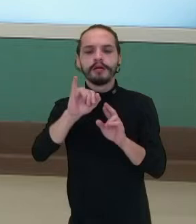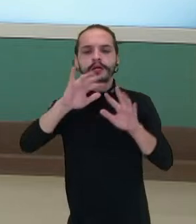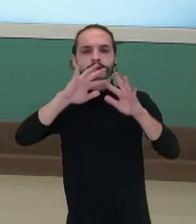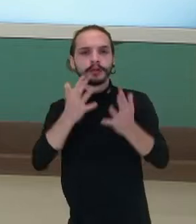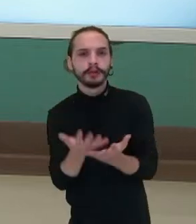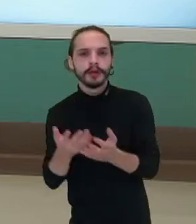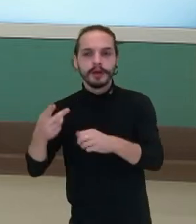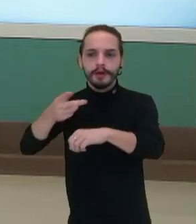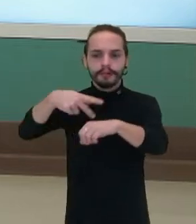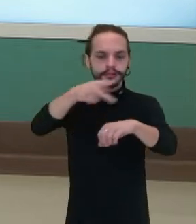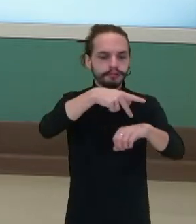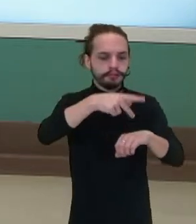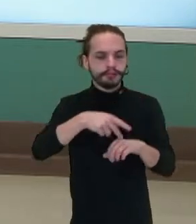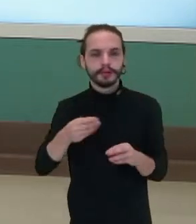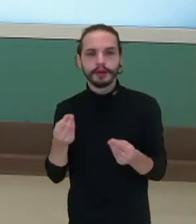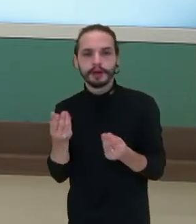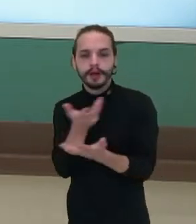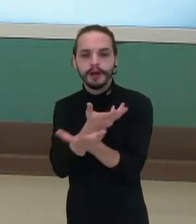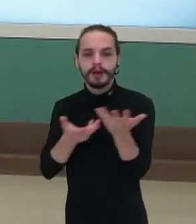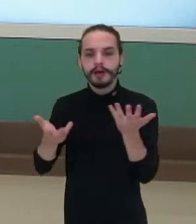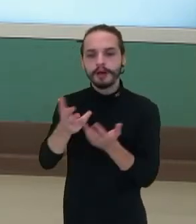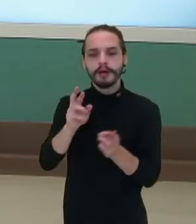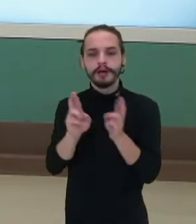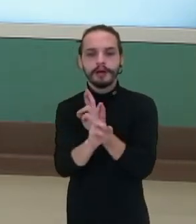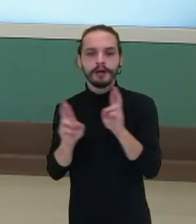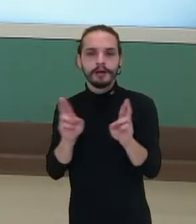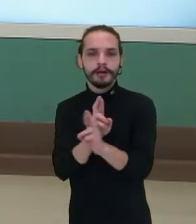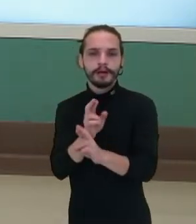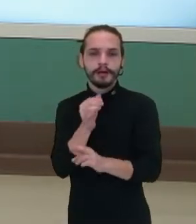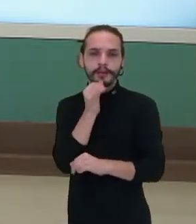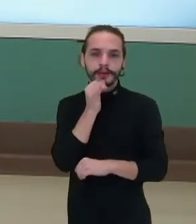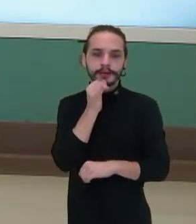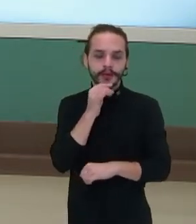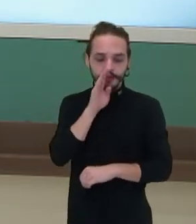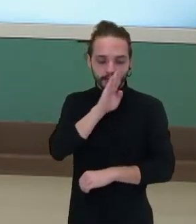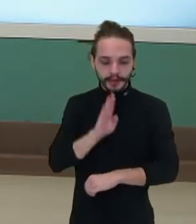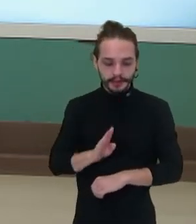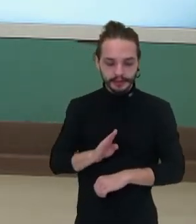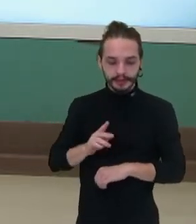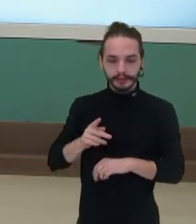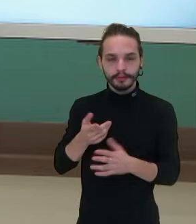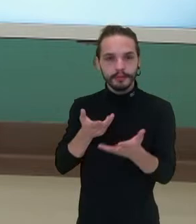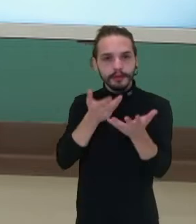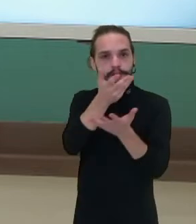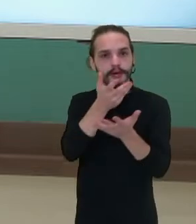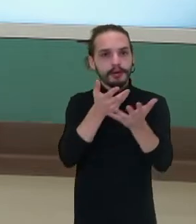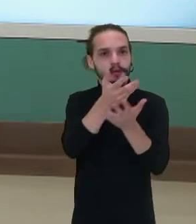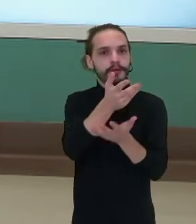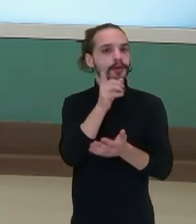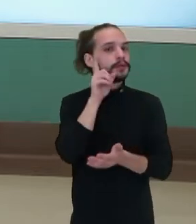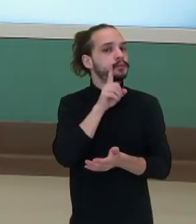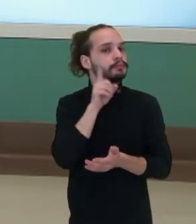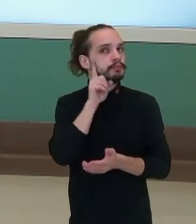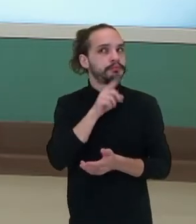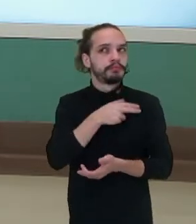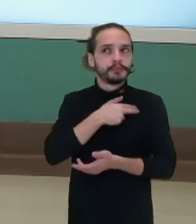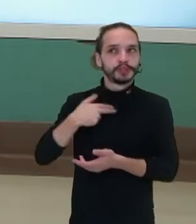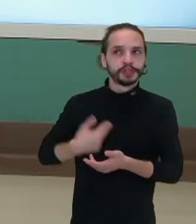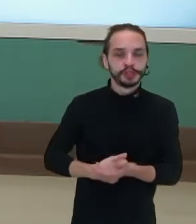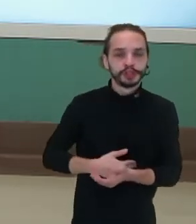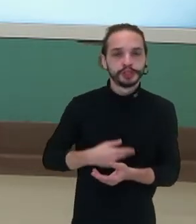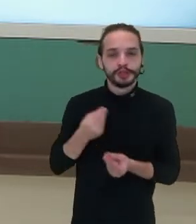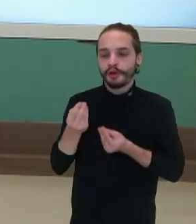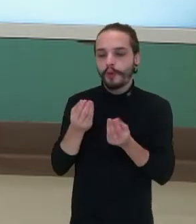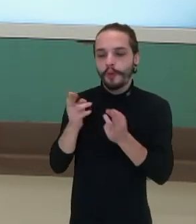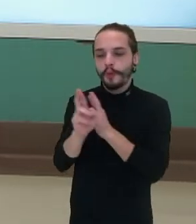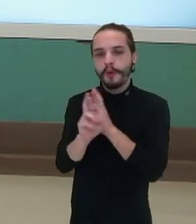os países? Como é que acontece então a relação do Brasil com países como, por exemplo, os Estados Unidos ou a China? Vamos ver? Muito bem, então